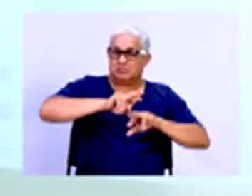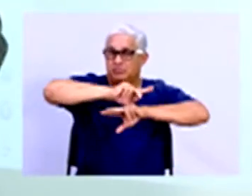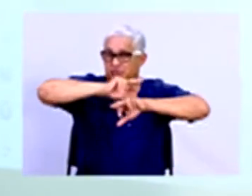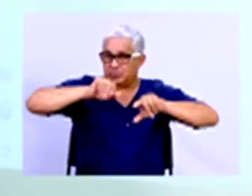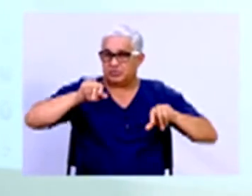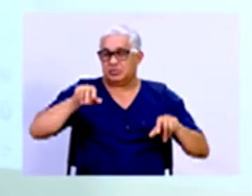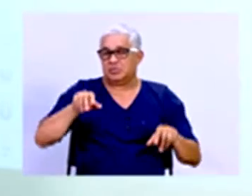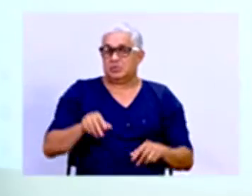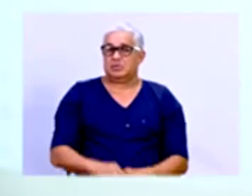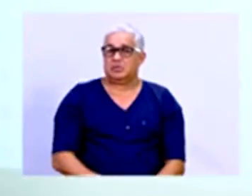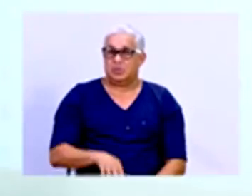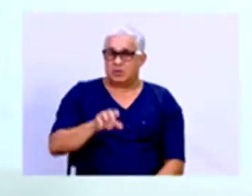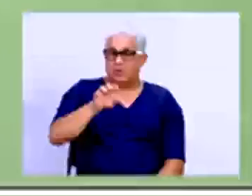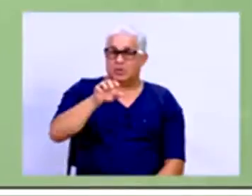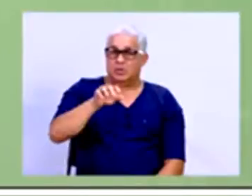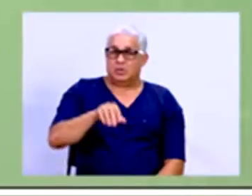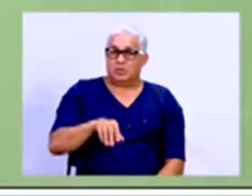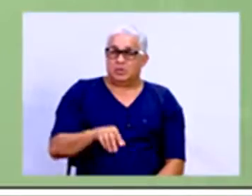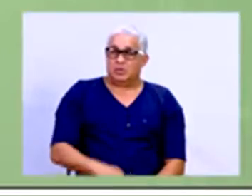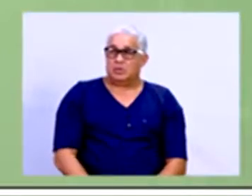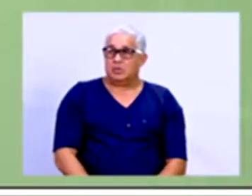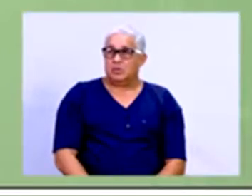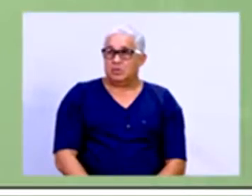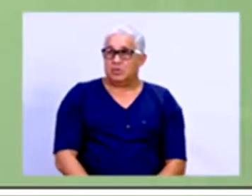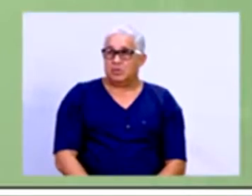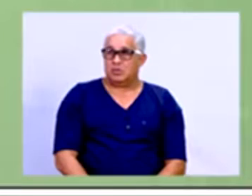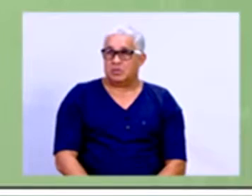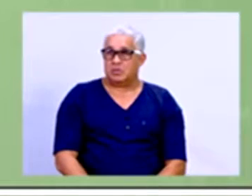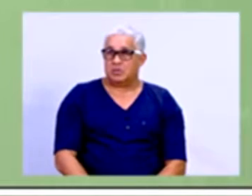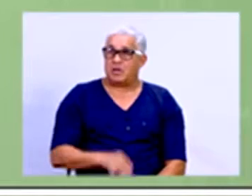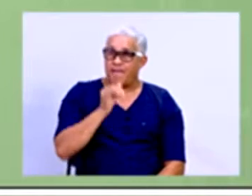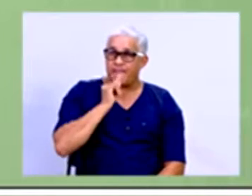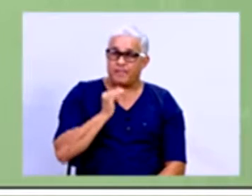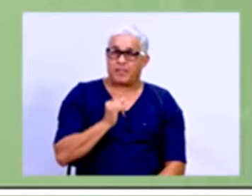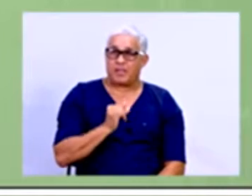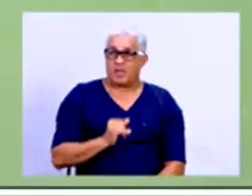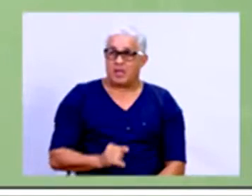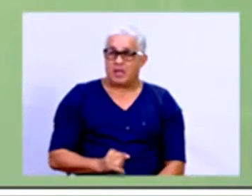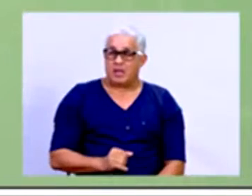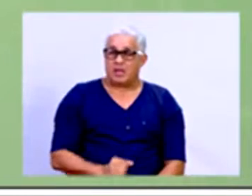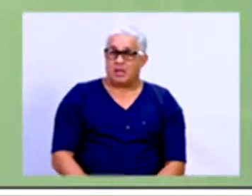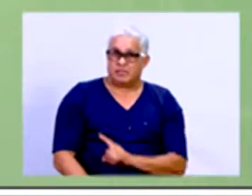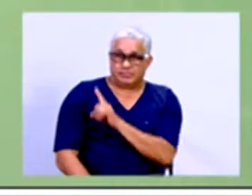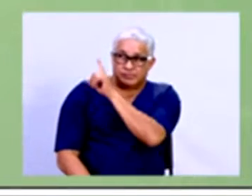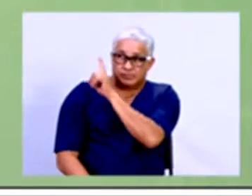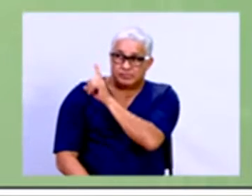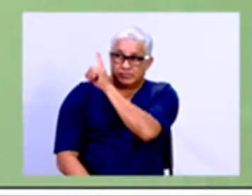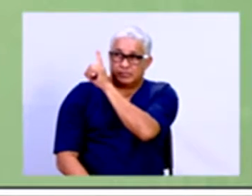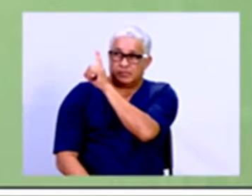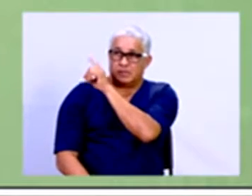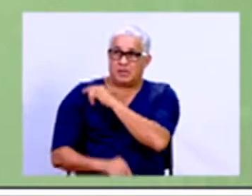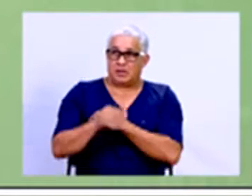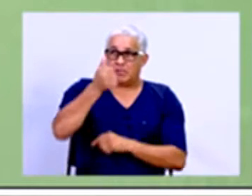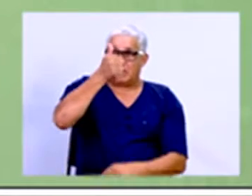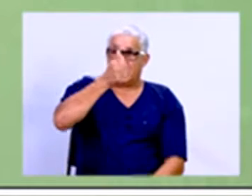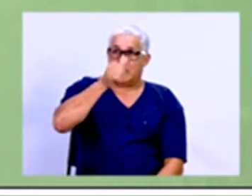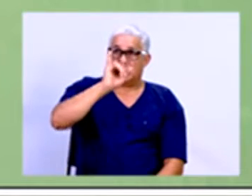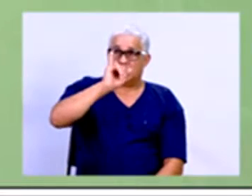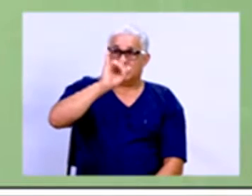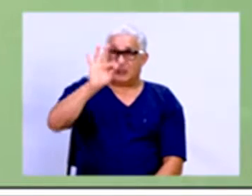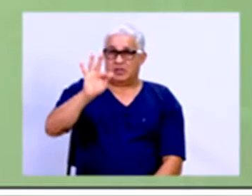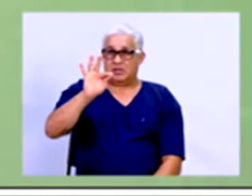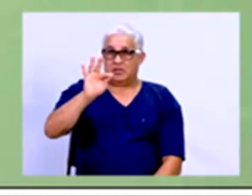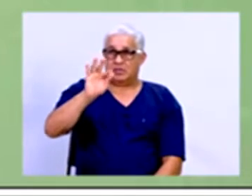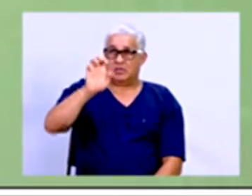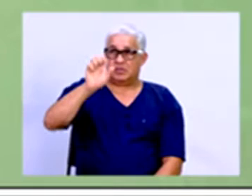essas estruturas, né? Vamos rever algumas delas aqui que a gente está trabalhando. A primeira delas aqui, o if-else, né? Então